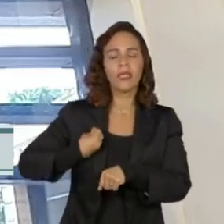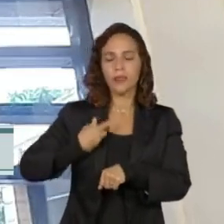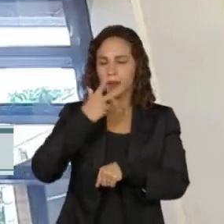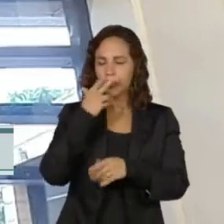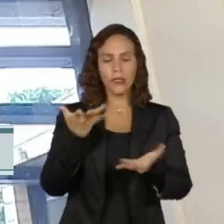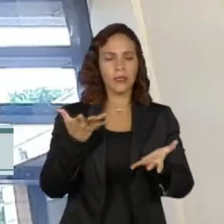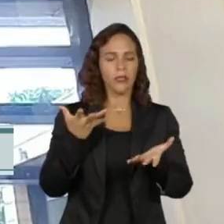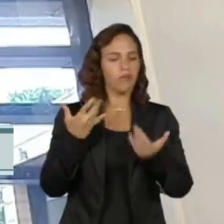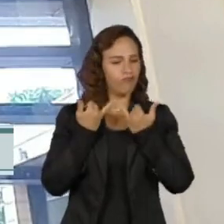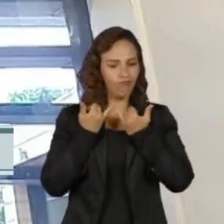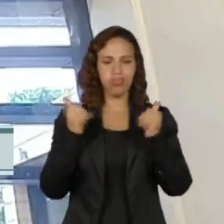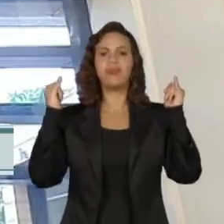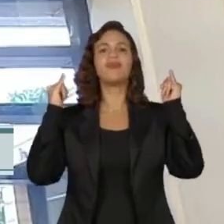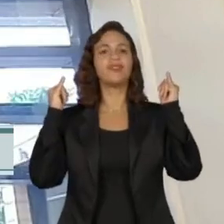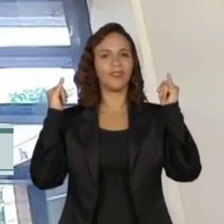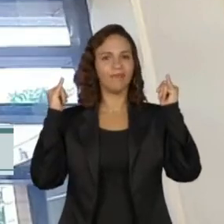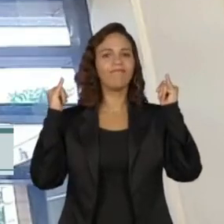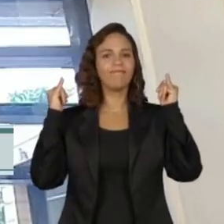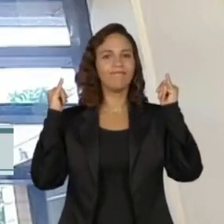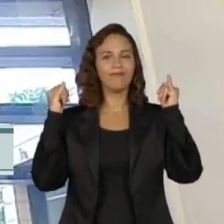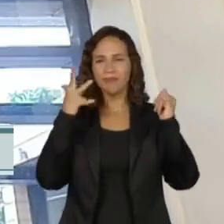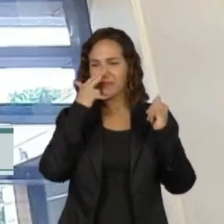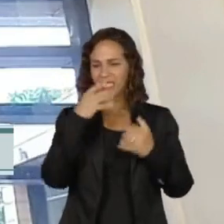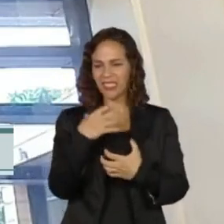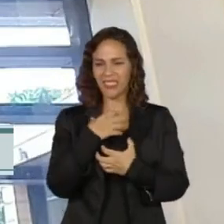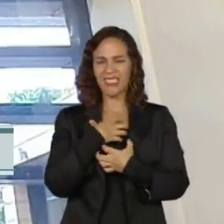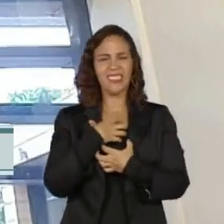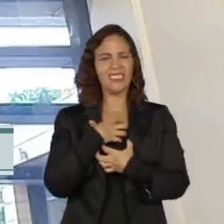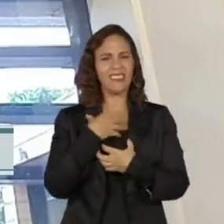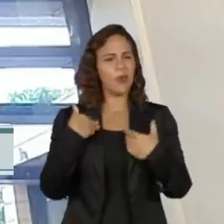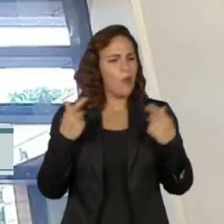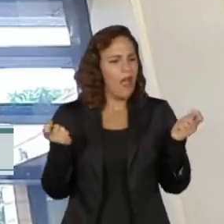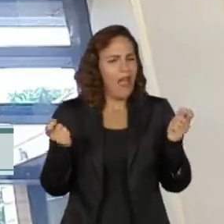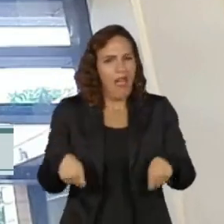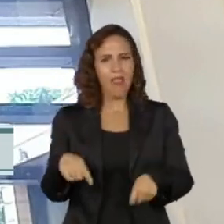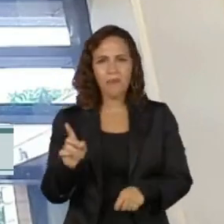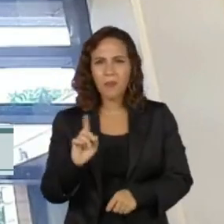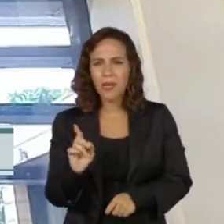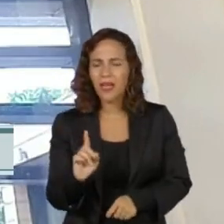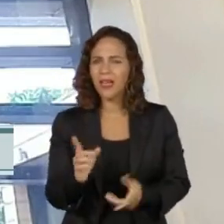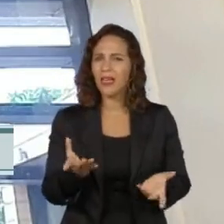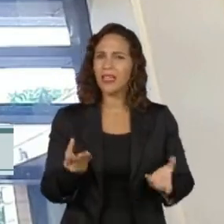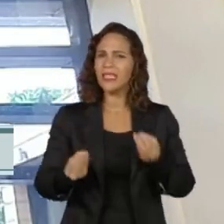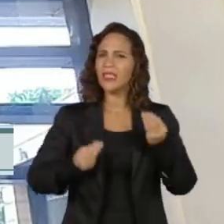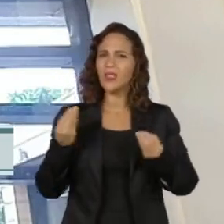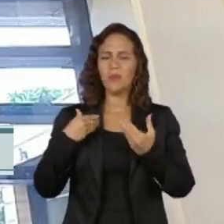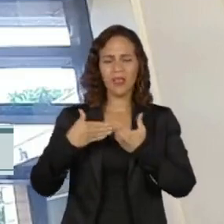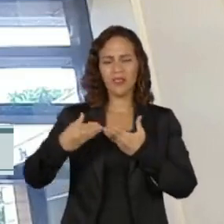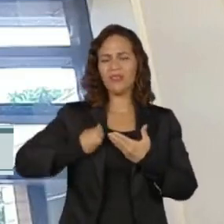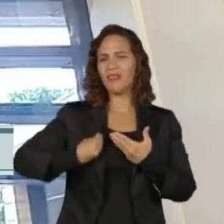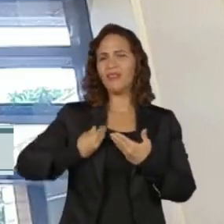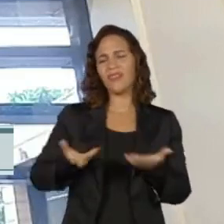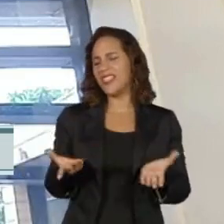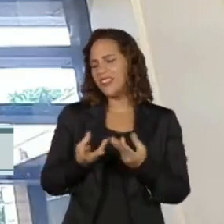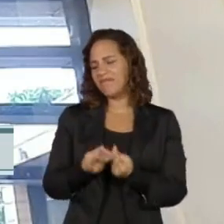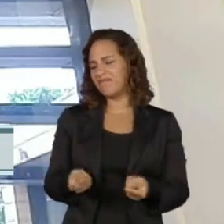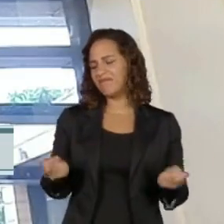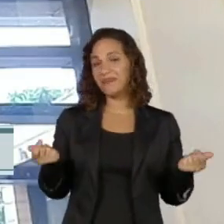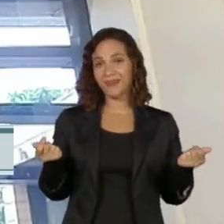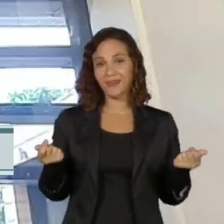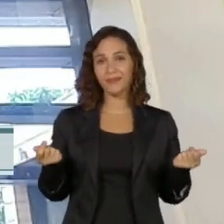essas sequelas elas podem trazer aquela sensação da incapacidade, de não conseguir mais realizar essas